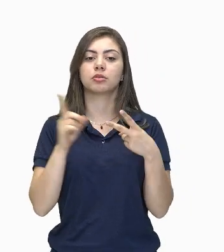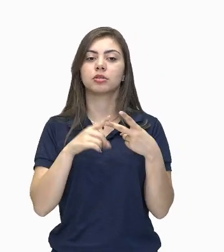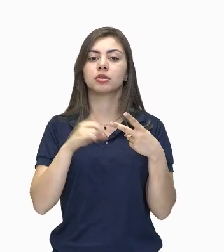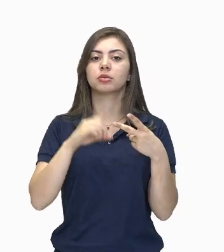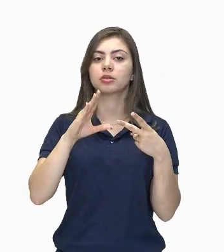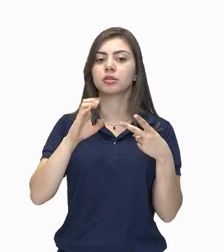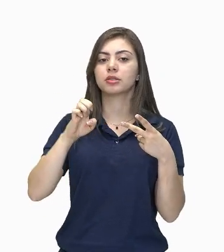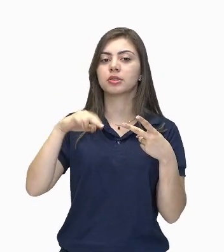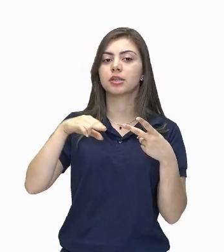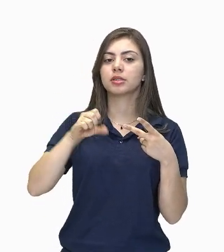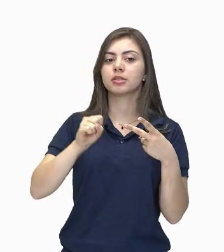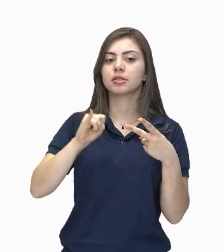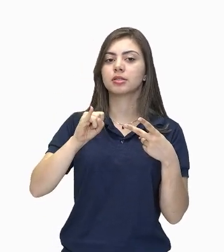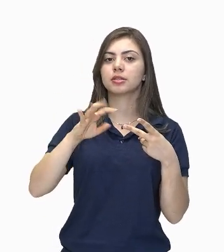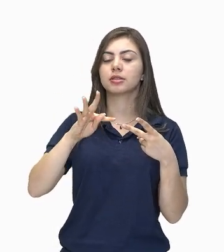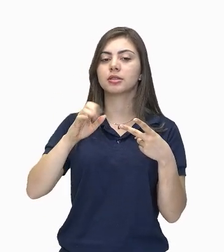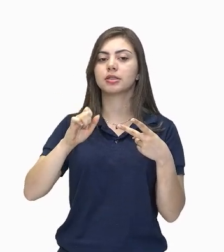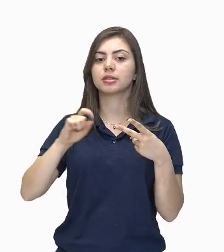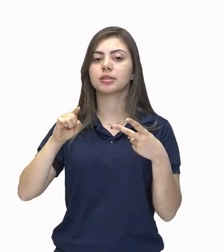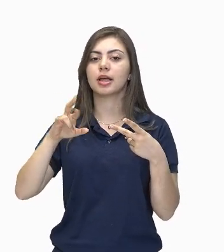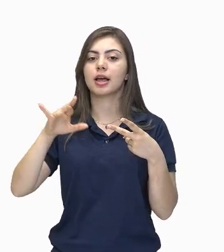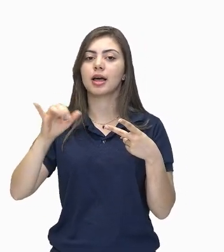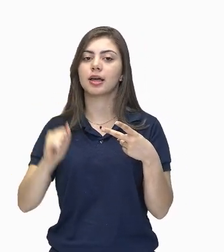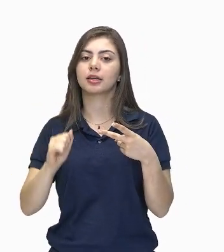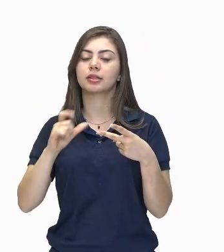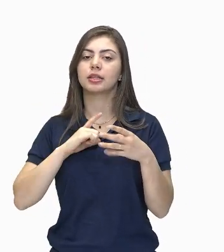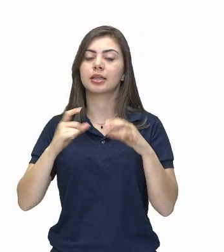tá? É claro que depende muito